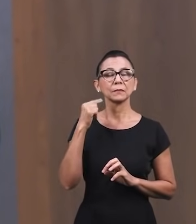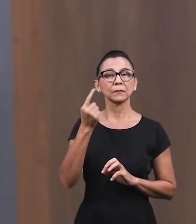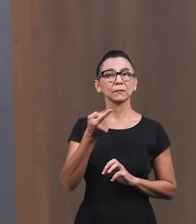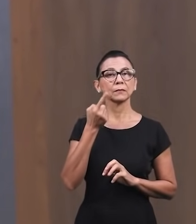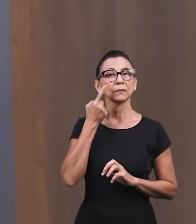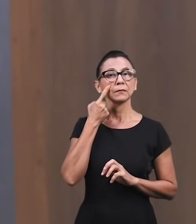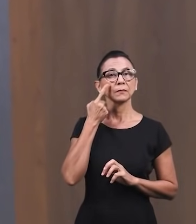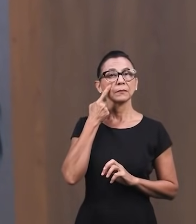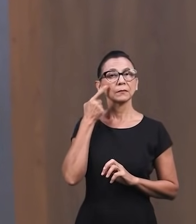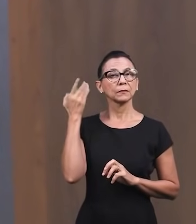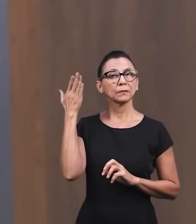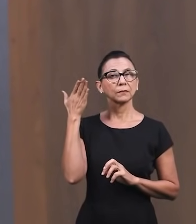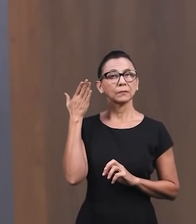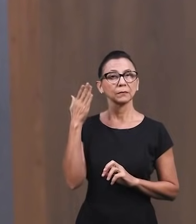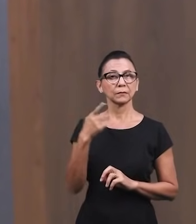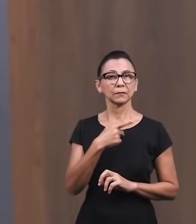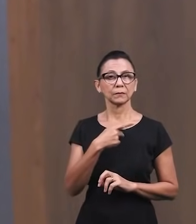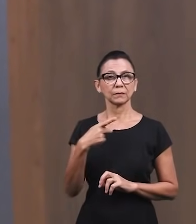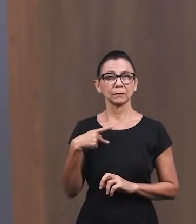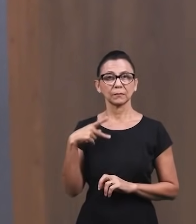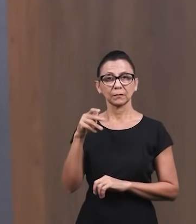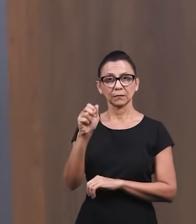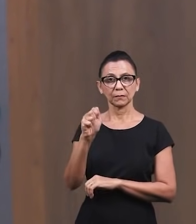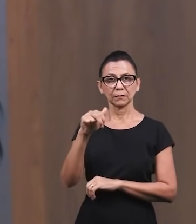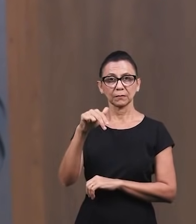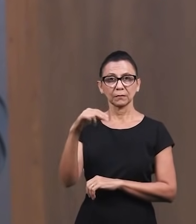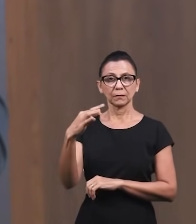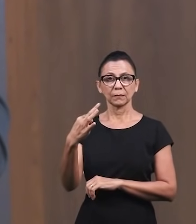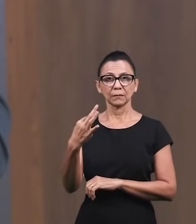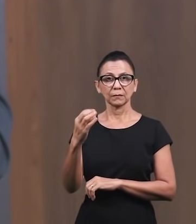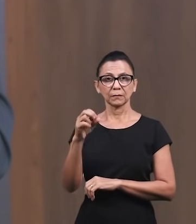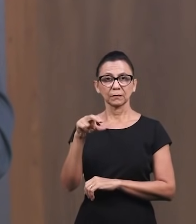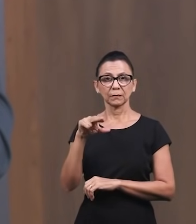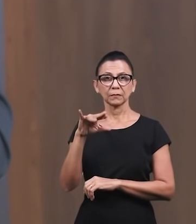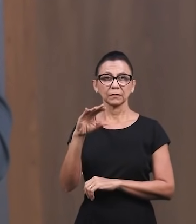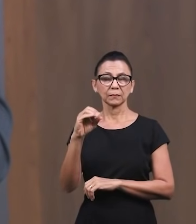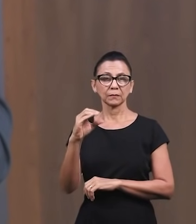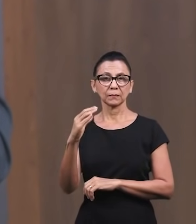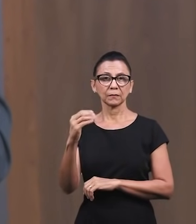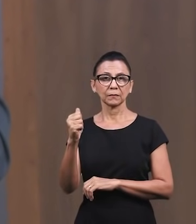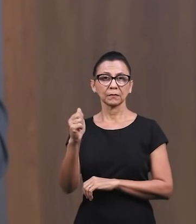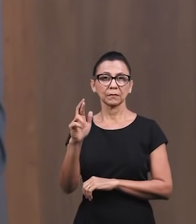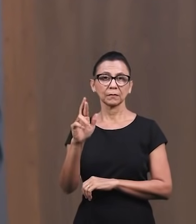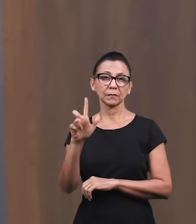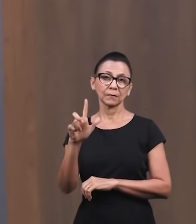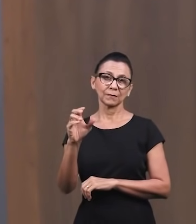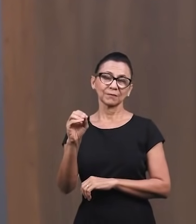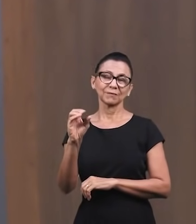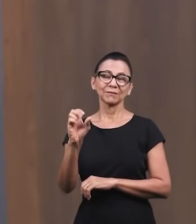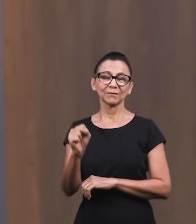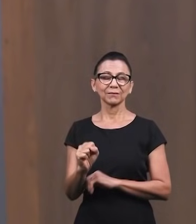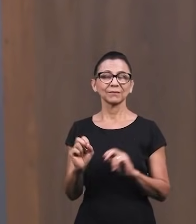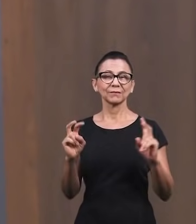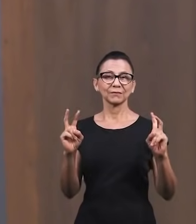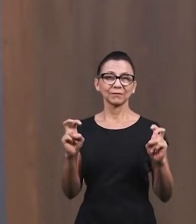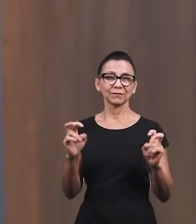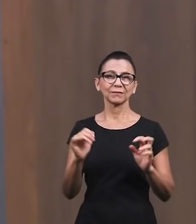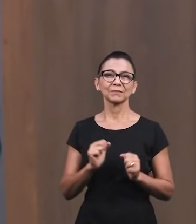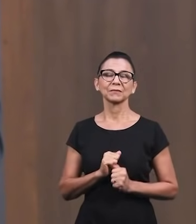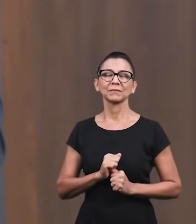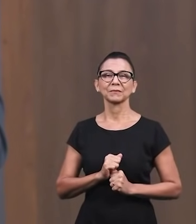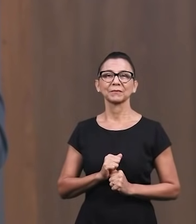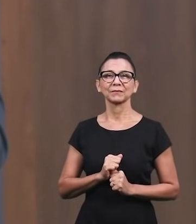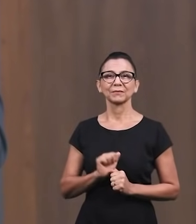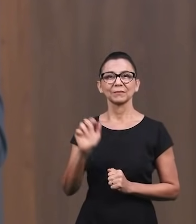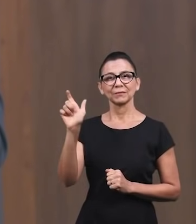vai ouvir a mensagem trazida pelo pastor Antônio Carlos Ribeiro. E essa mensagem tem como tema, Eis que Ele